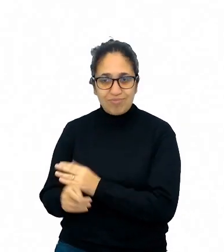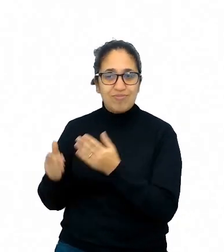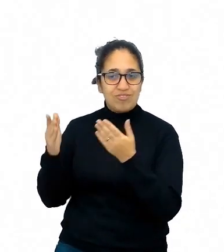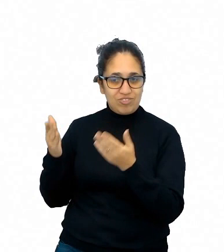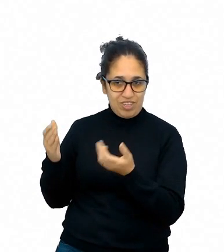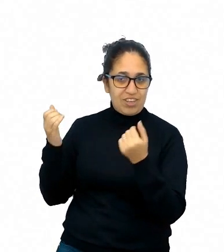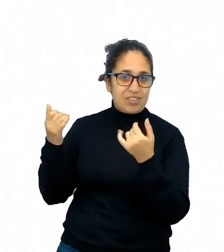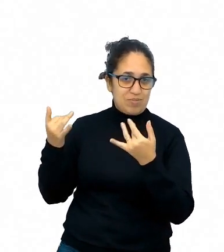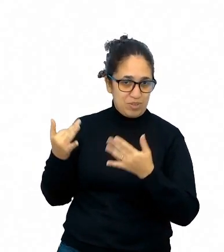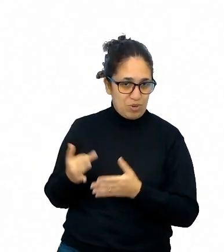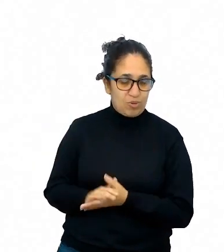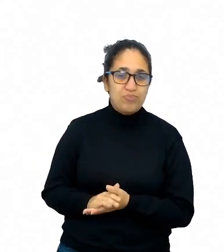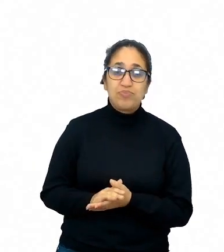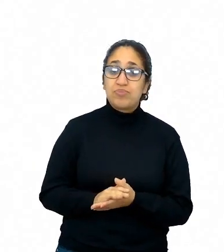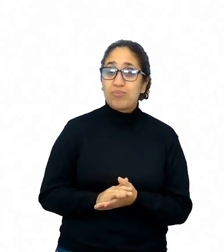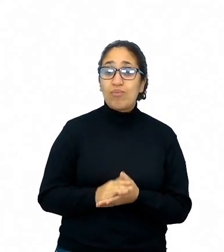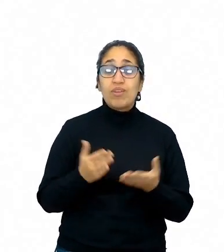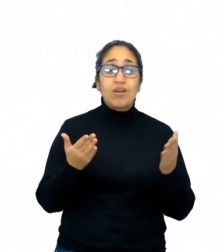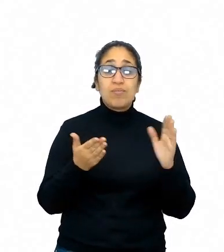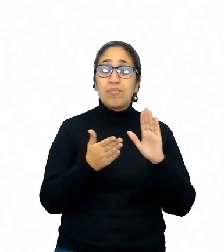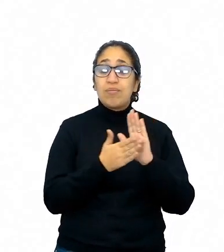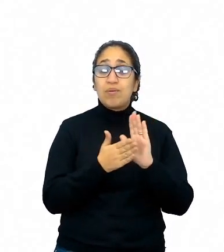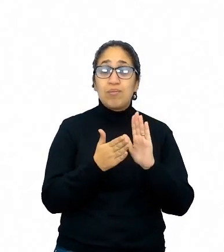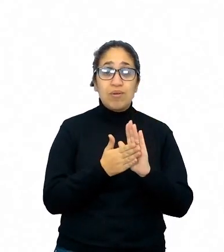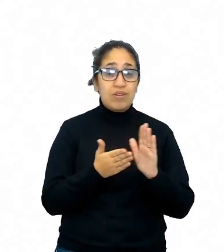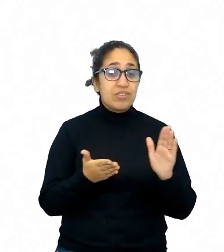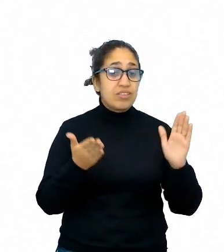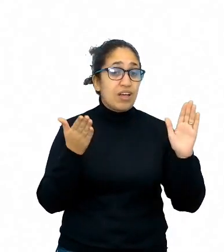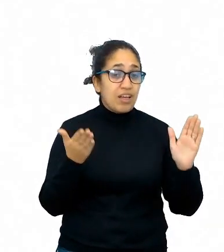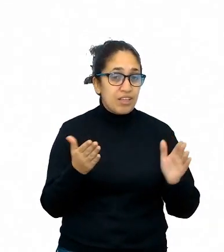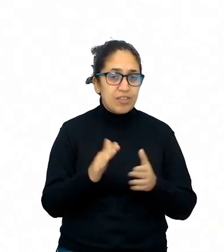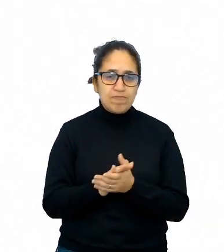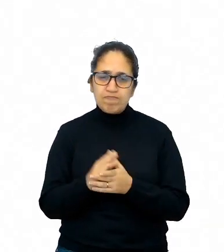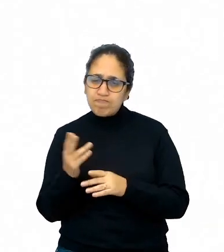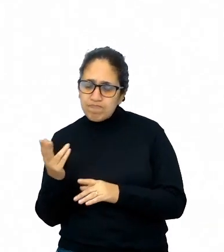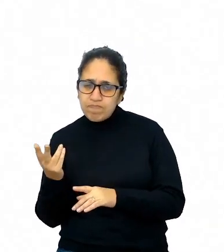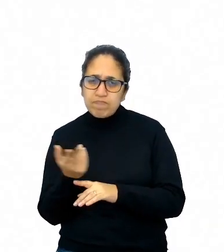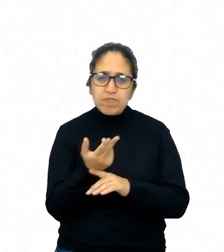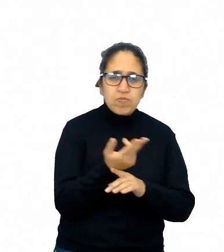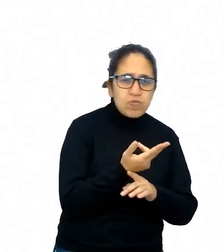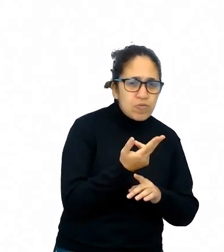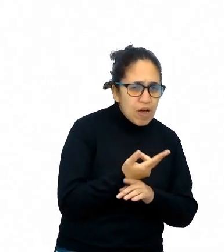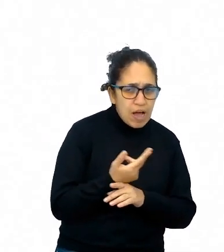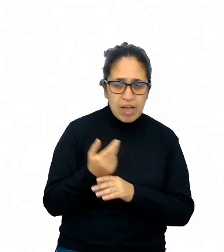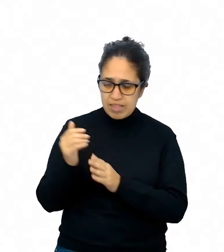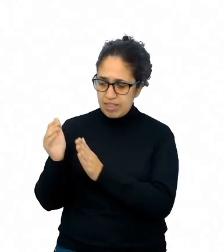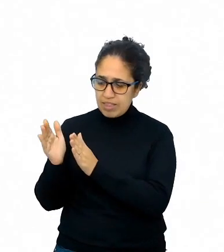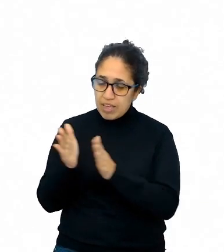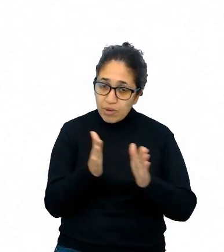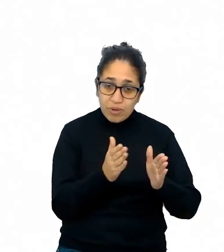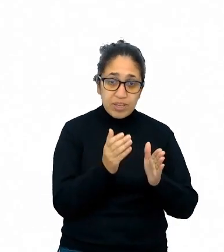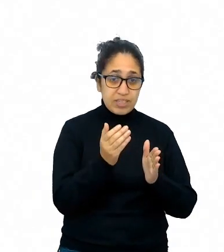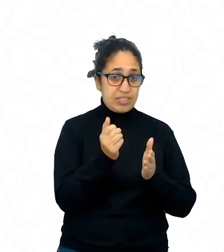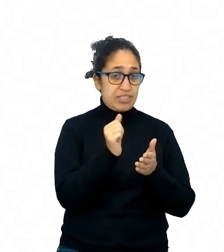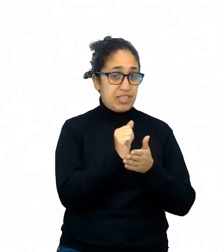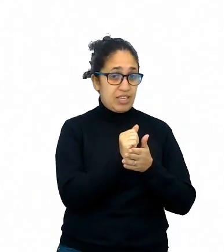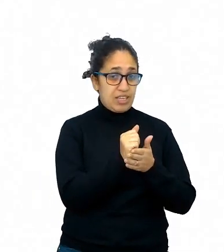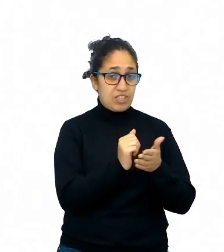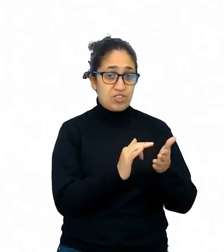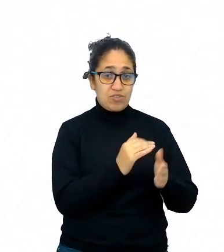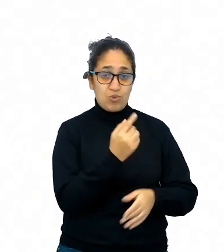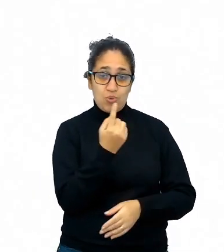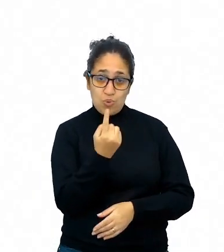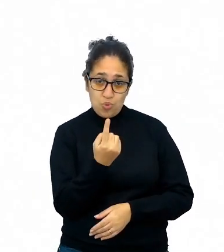aprofundamentos. E a nossa proposta aqui é explorar, né, a atividade da sequência de aprendizagem